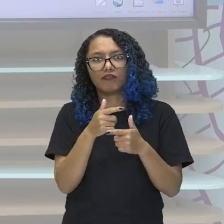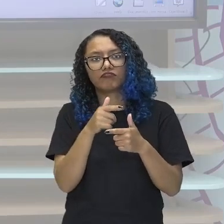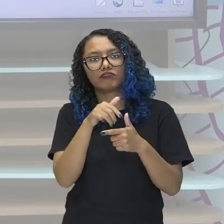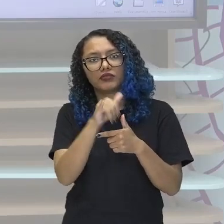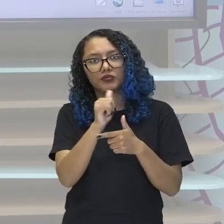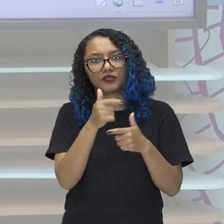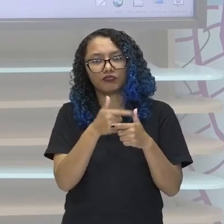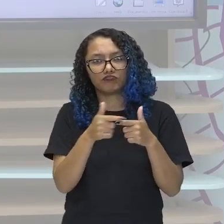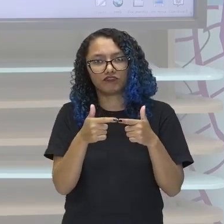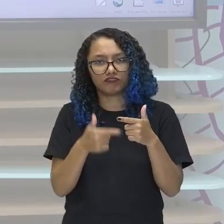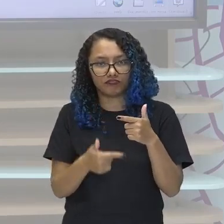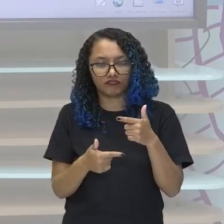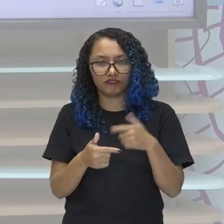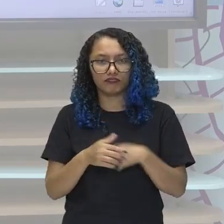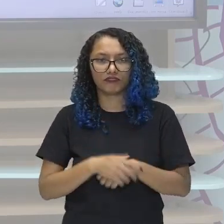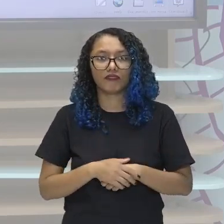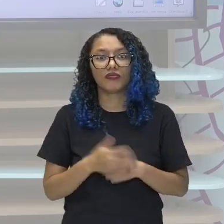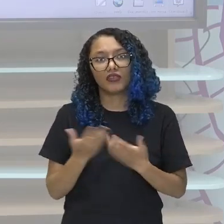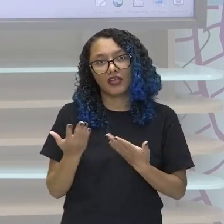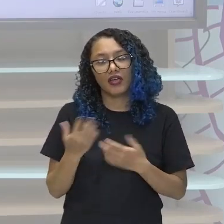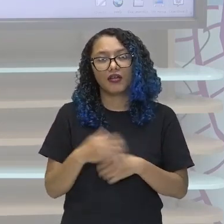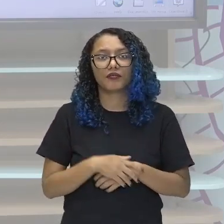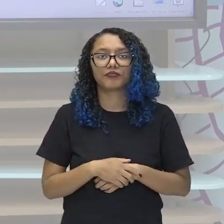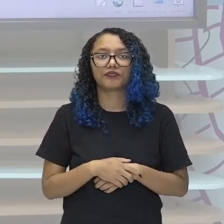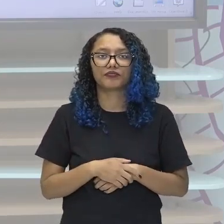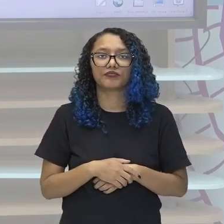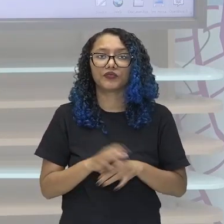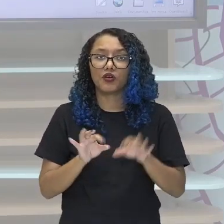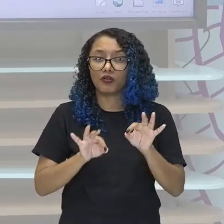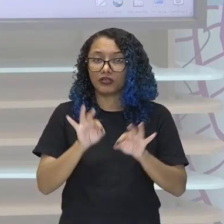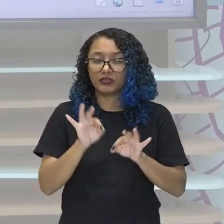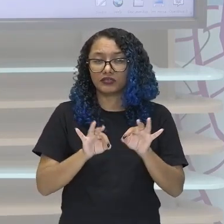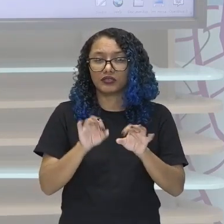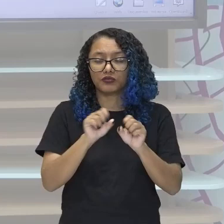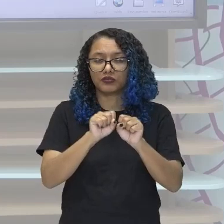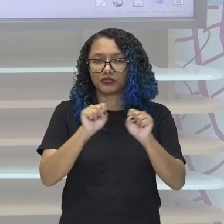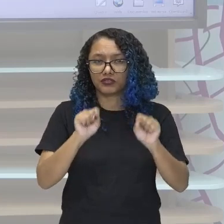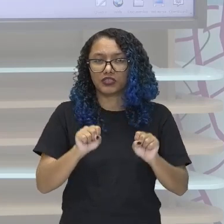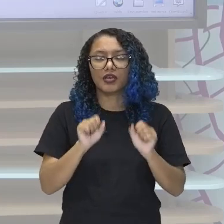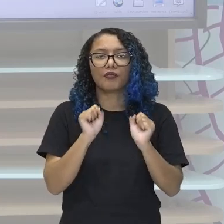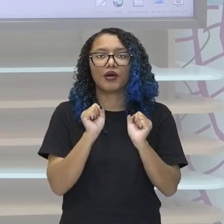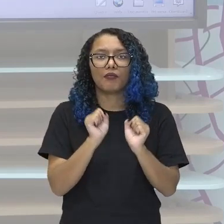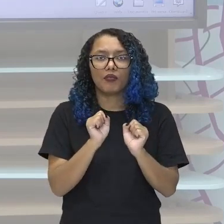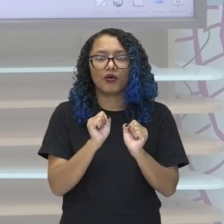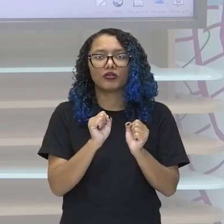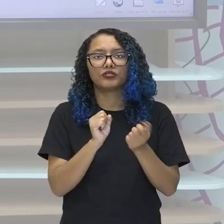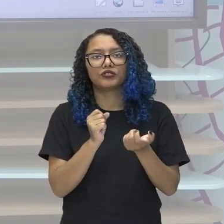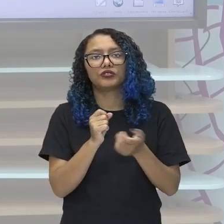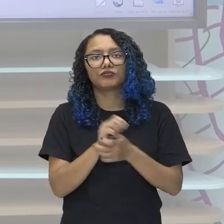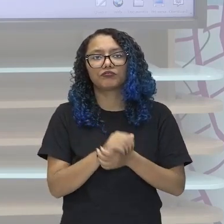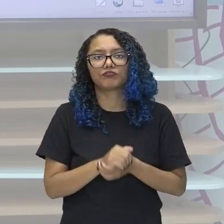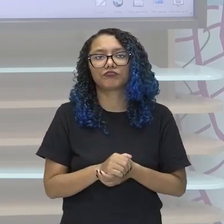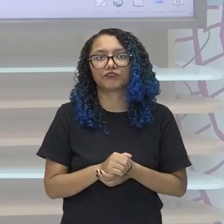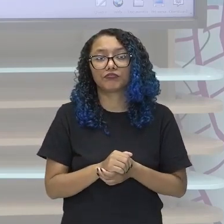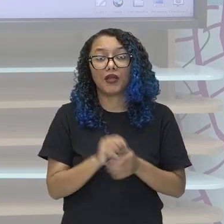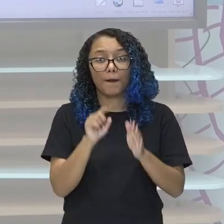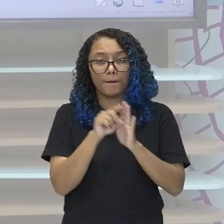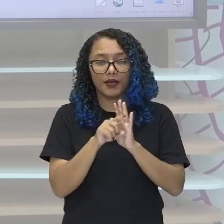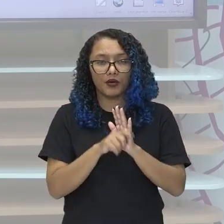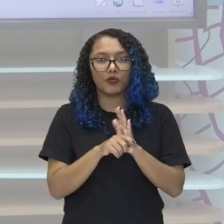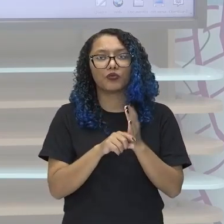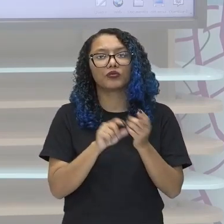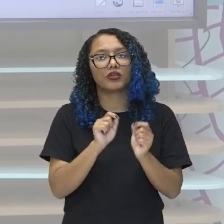certo? Estando diante de uma situação problema, você transcodifica para a